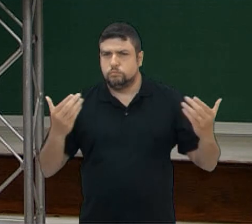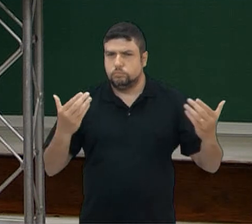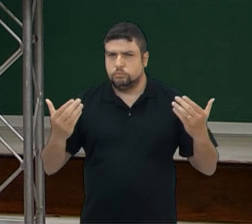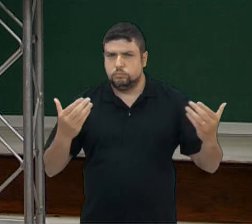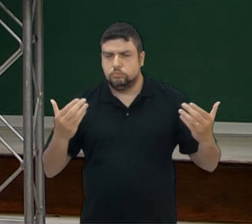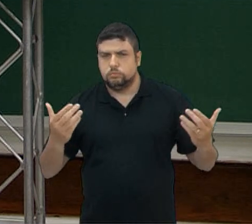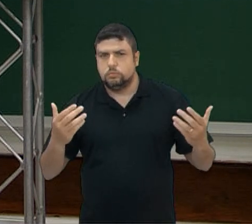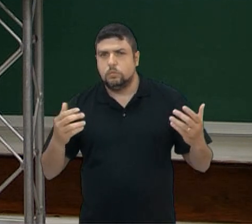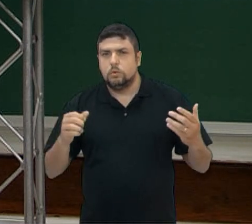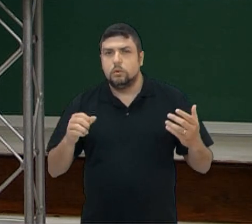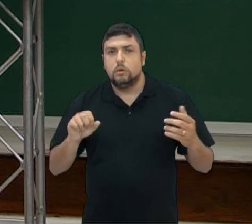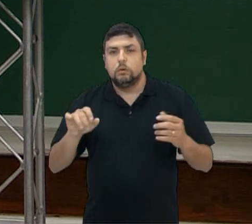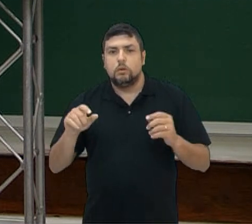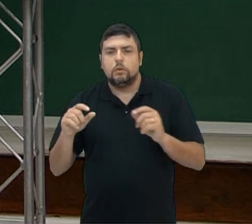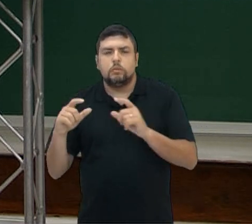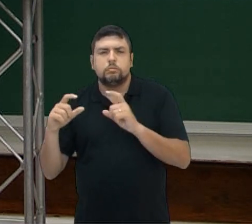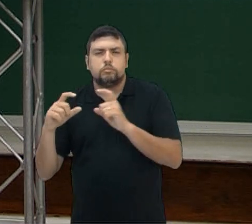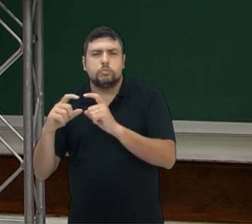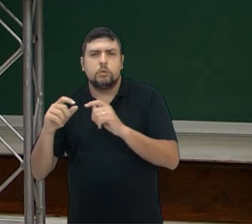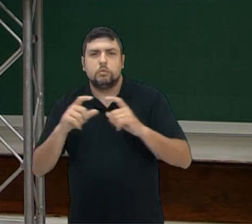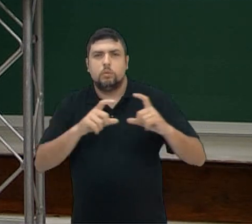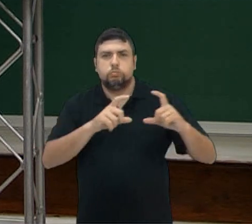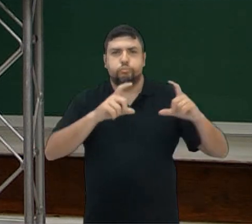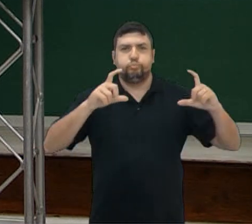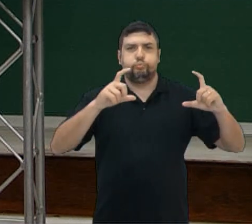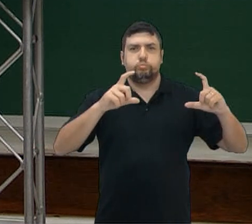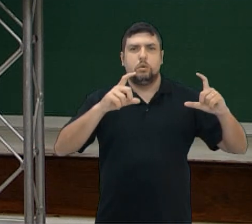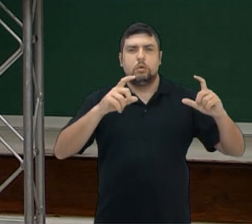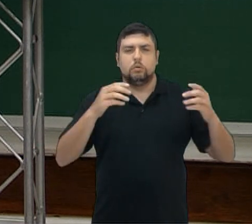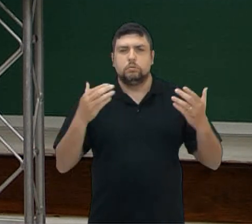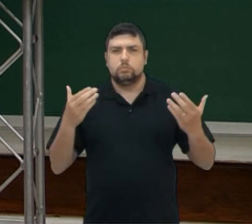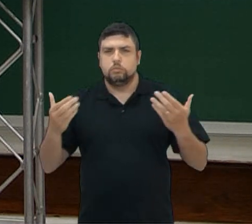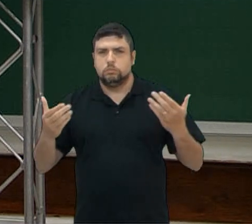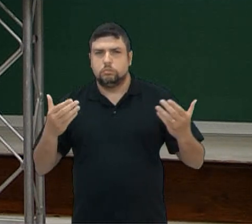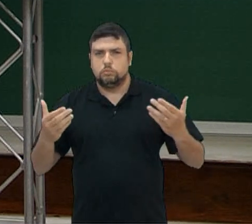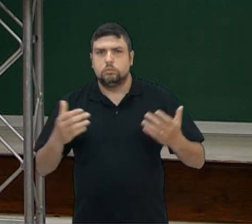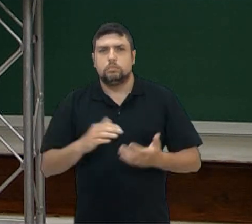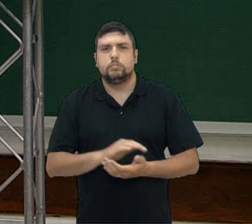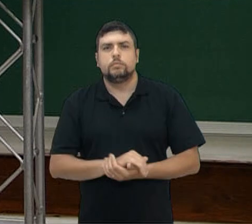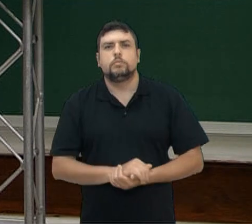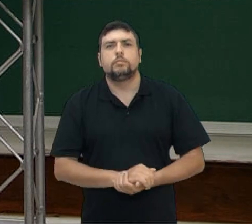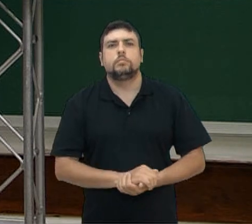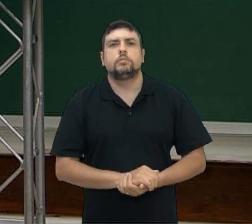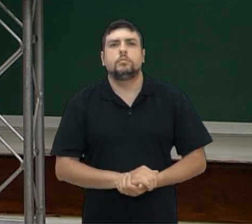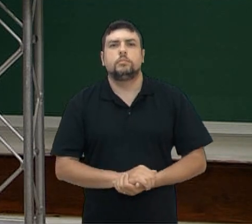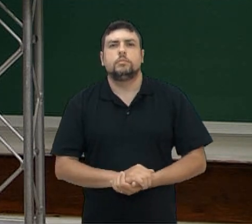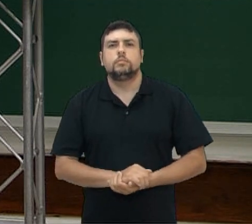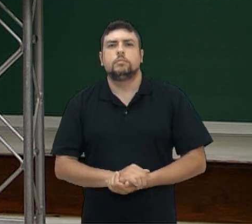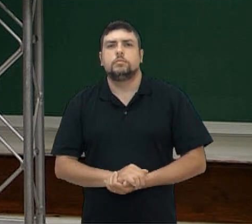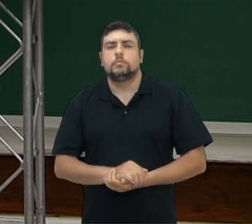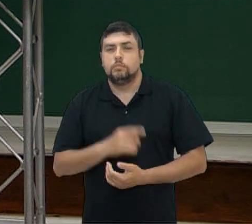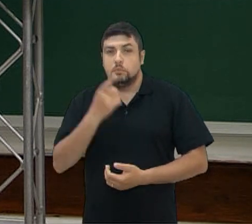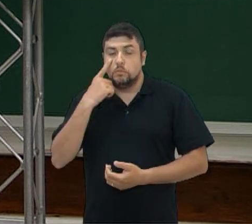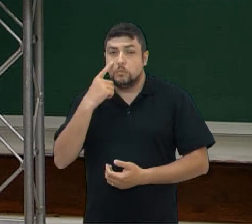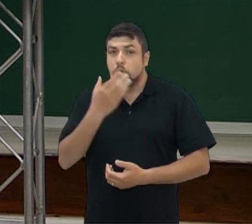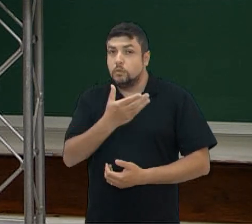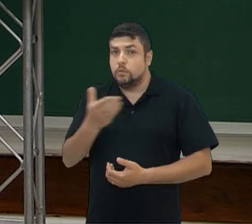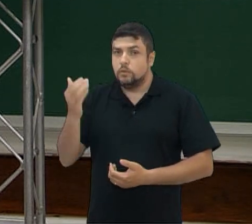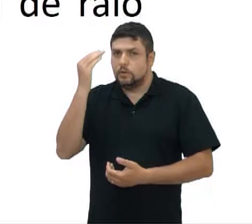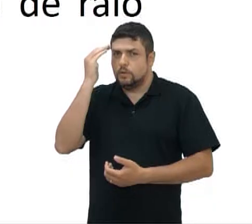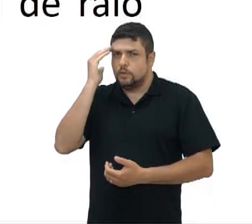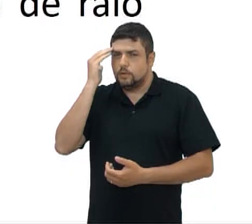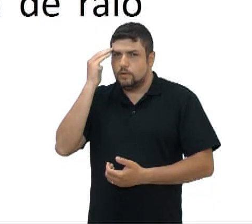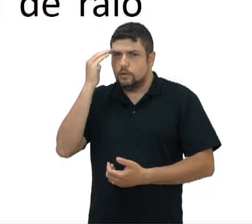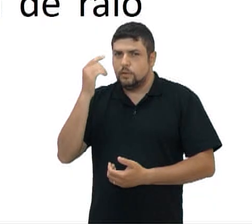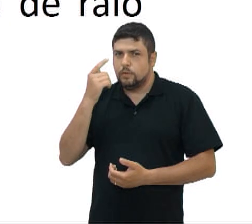na mesma proporção, na mesma razão que os raios. Tudo bem? Vamos ver se vocês entenderam? Vou deixar